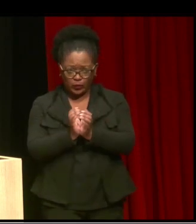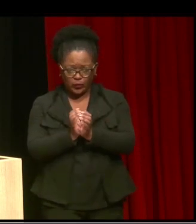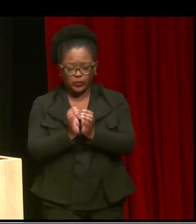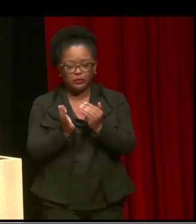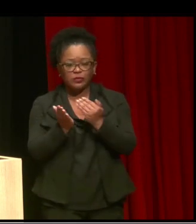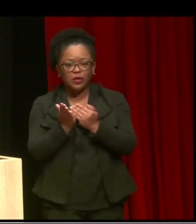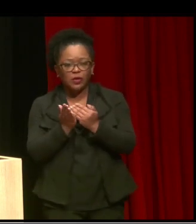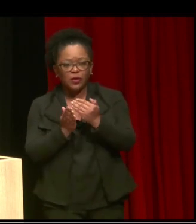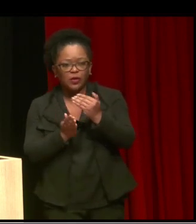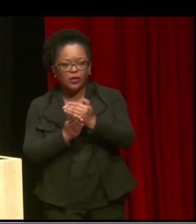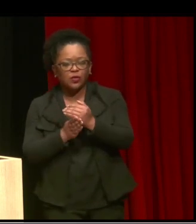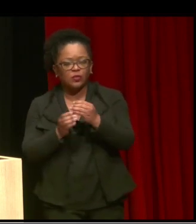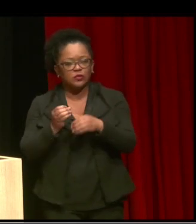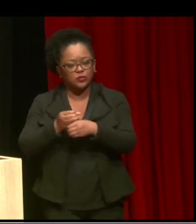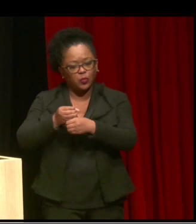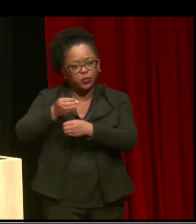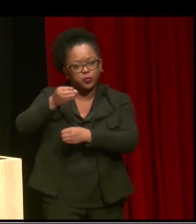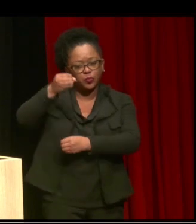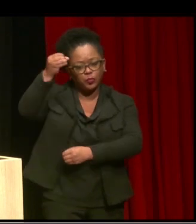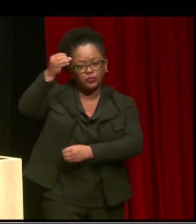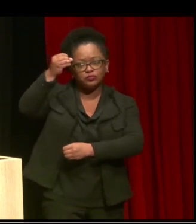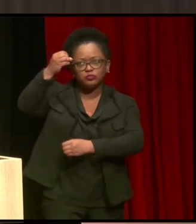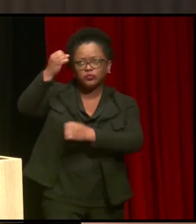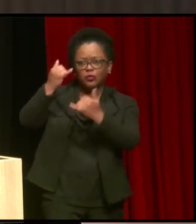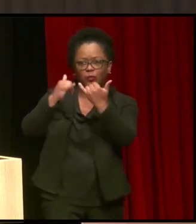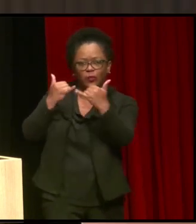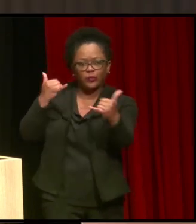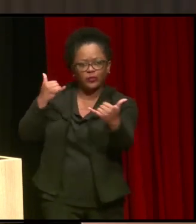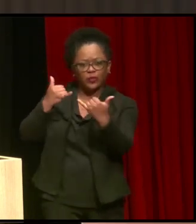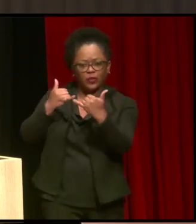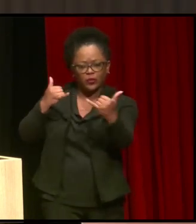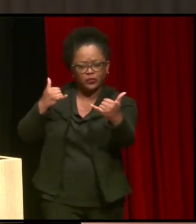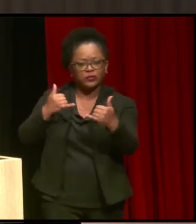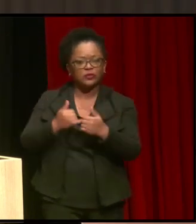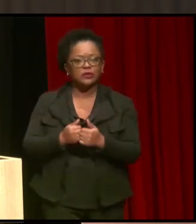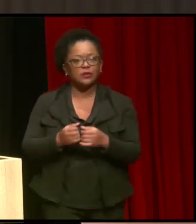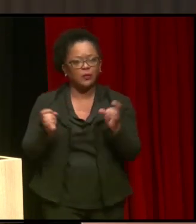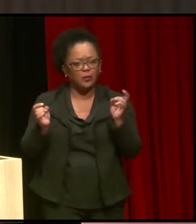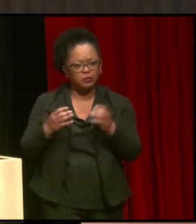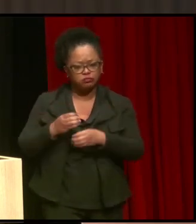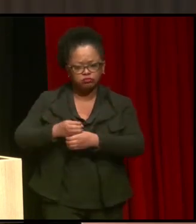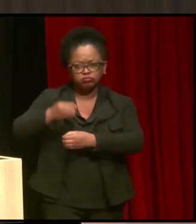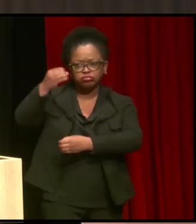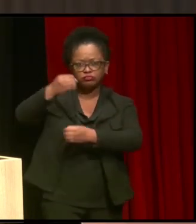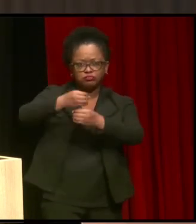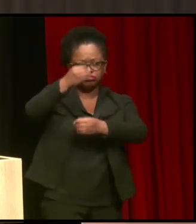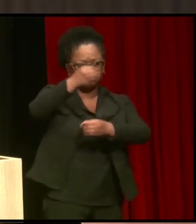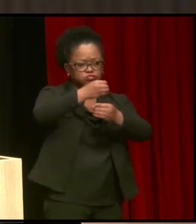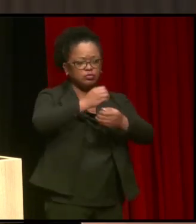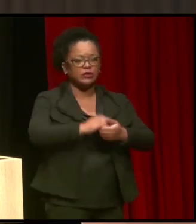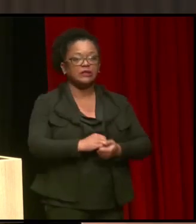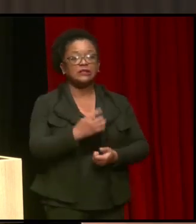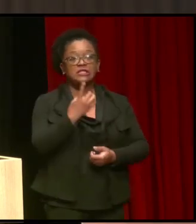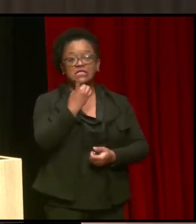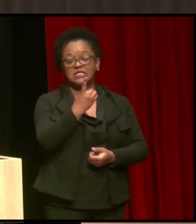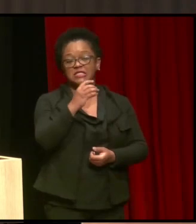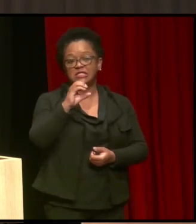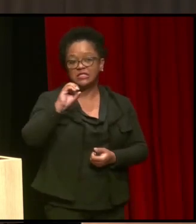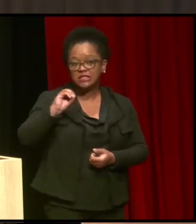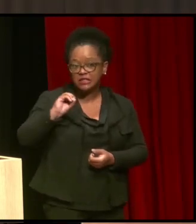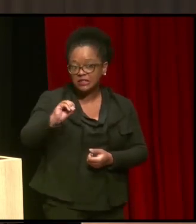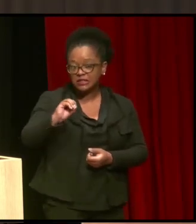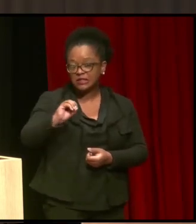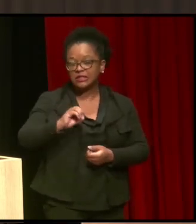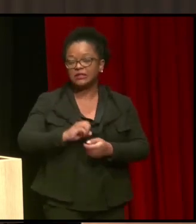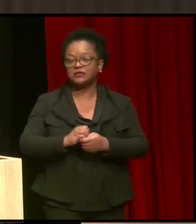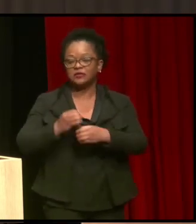lá. Ia colocando do lado, deitando poste, né? Tá. 150 postes colocados do lado